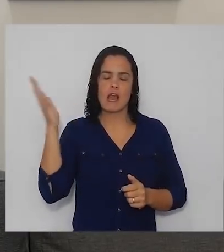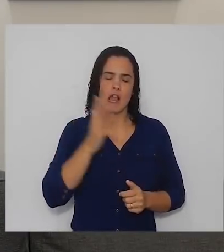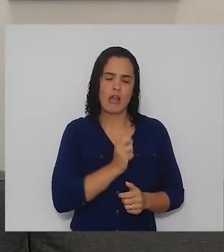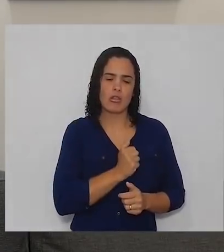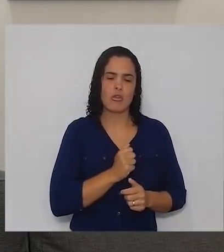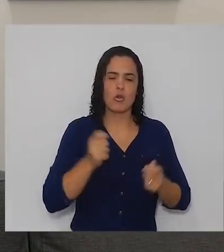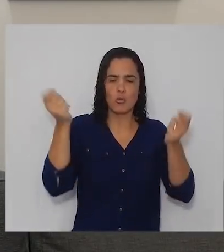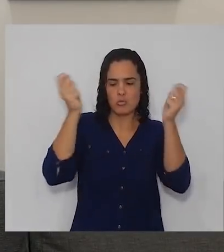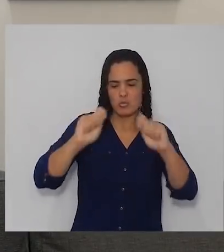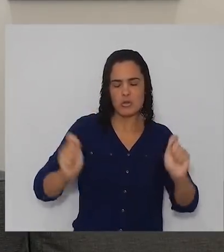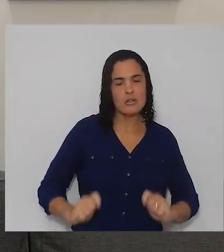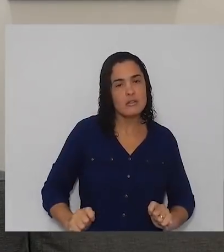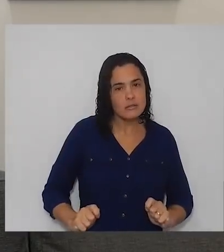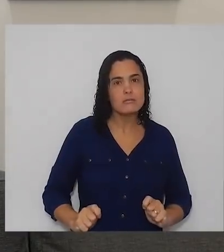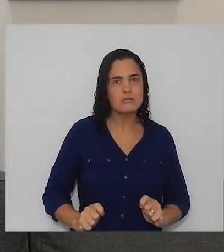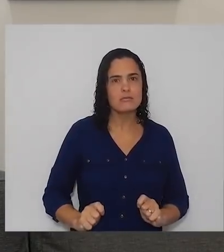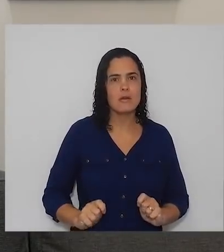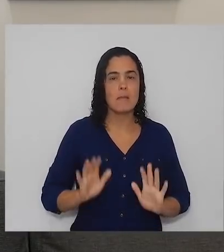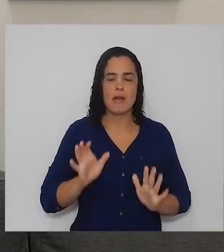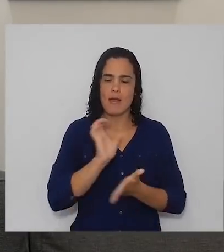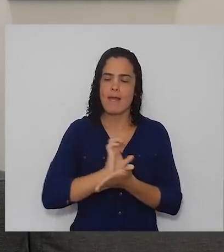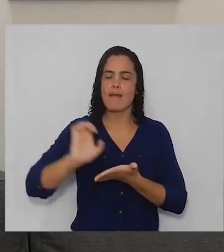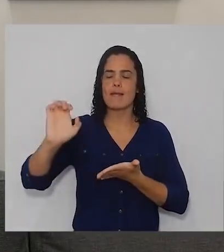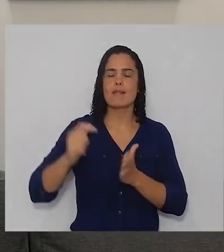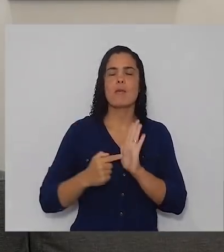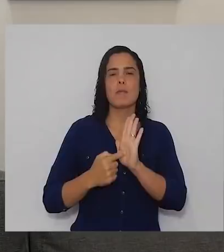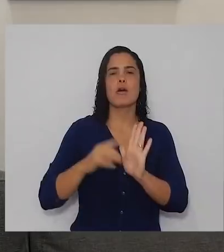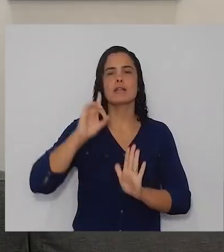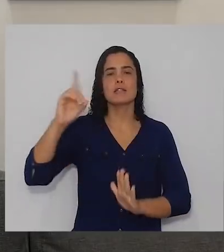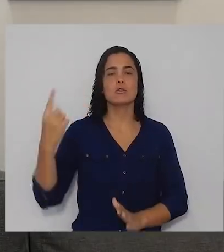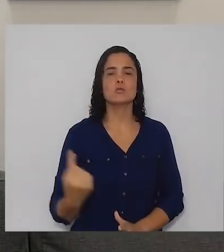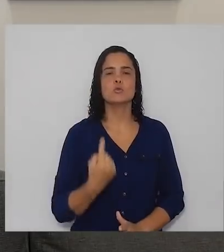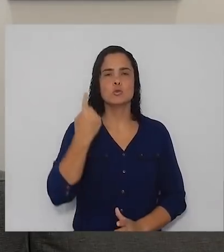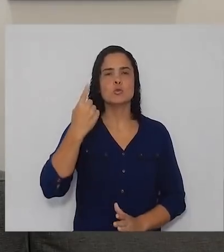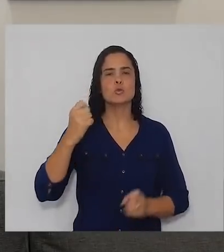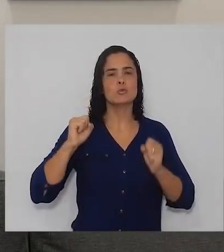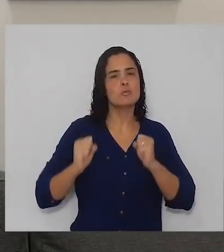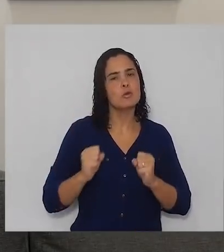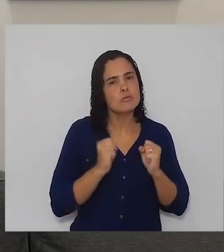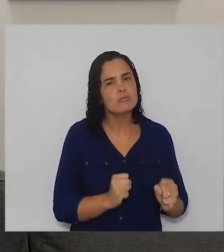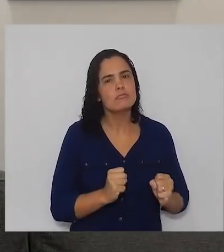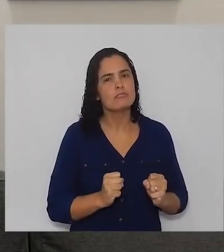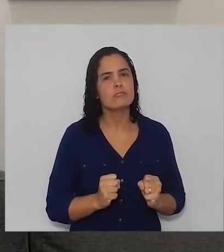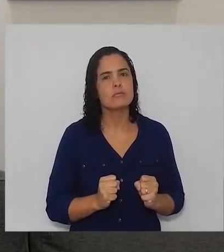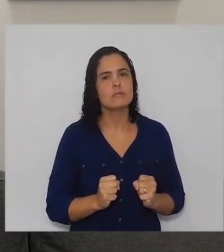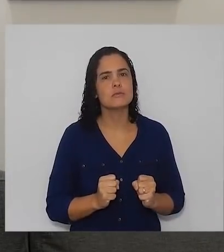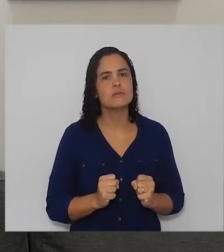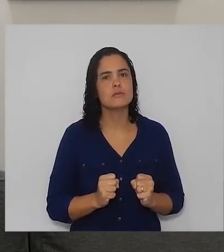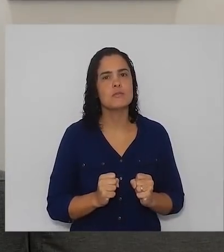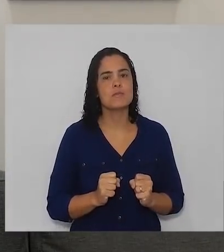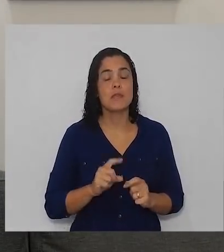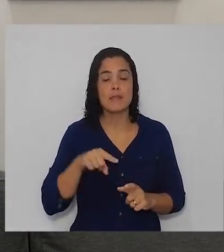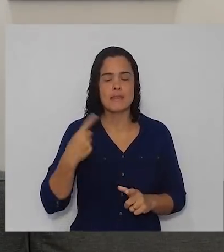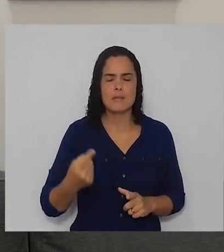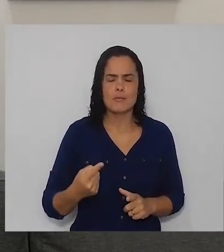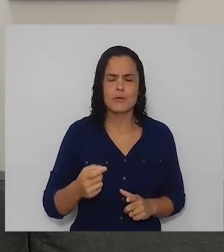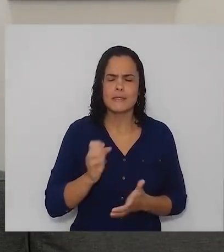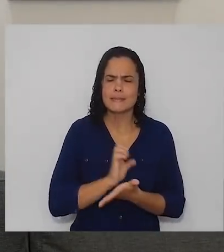vive um momento de profundo desânimo e Elias entende que a sua vida não havia terminado, o seu propósito não havia acabado e